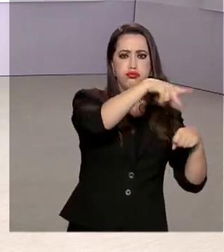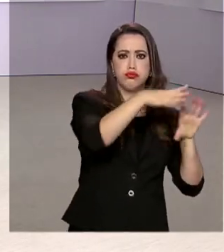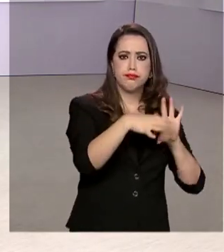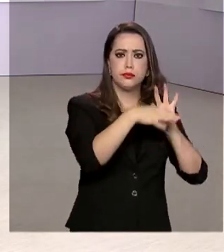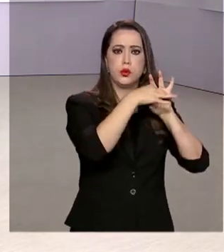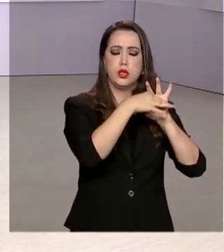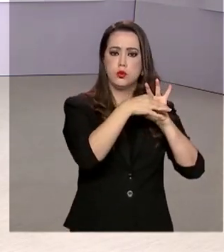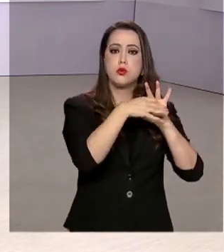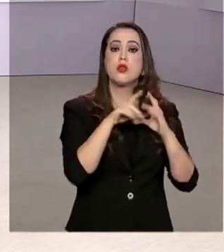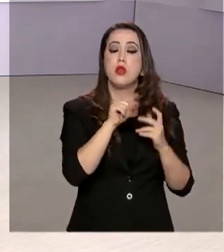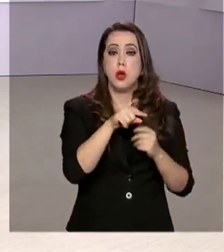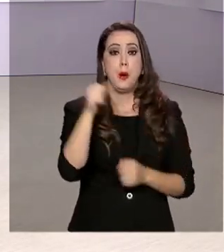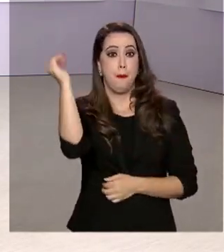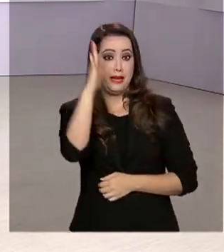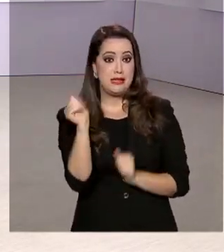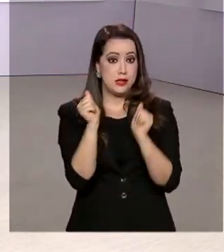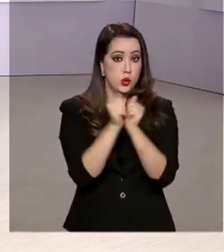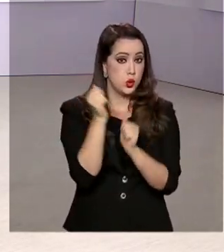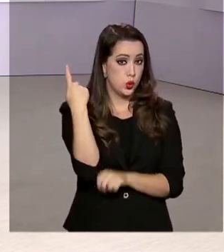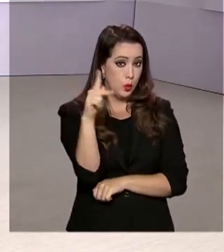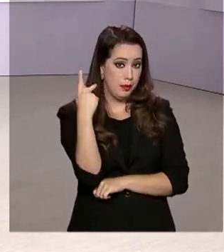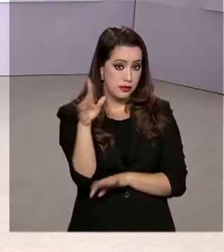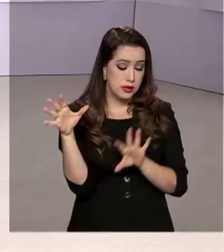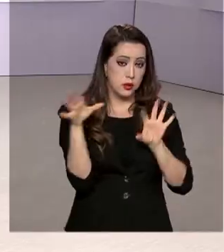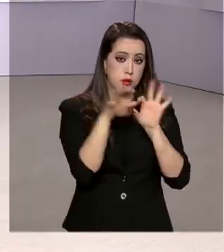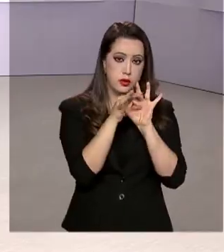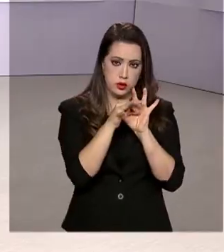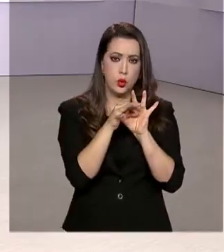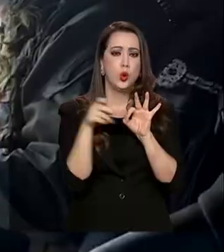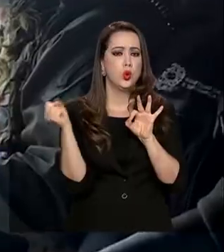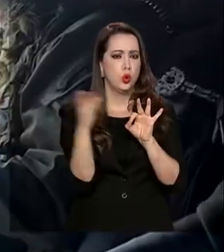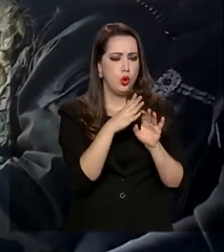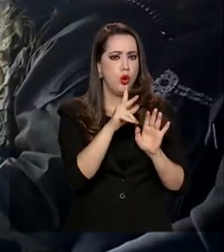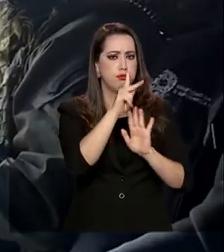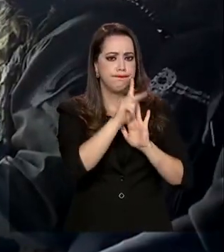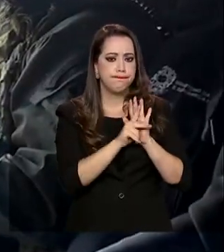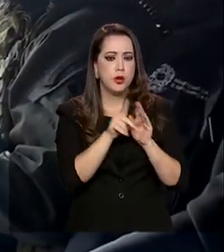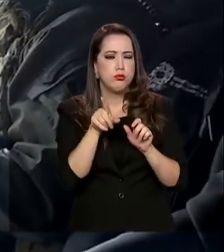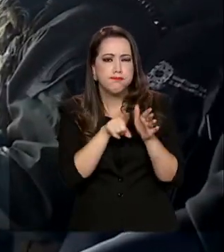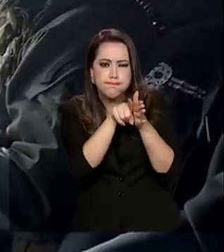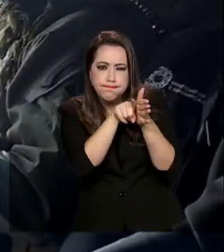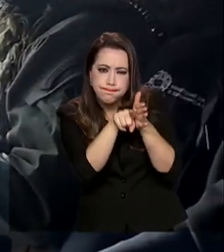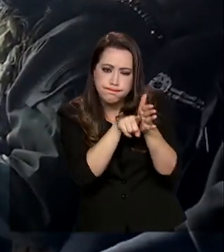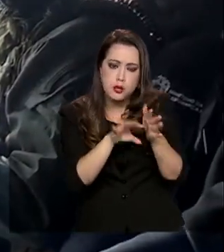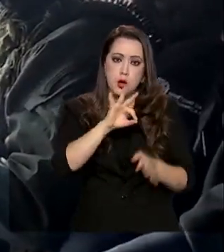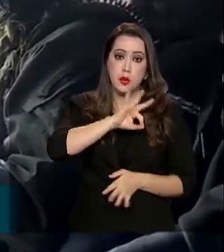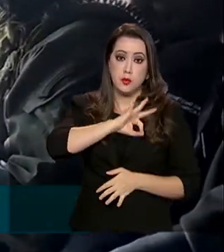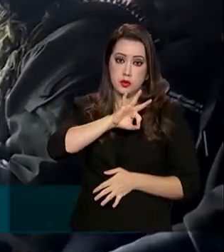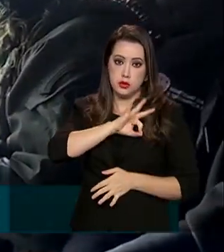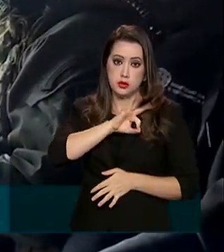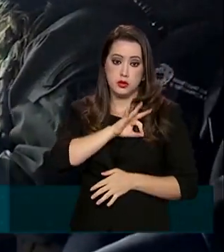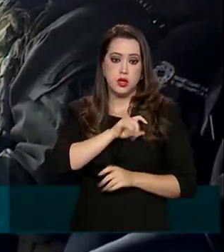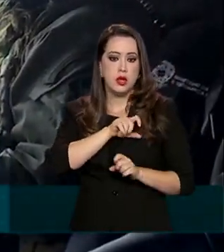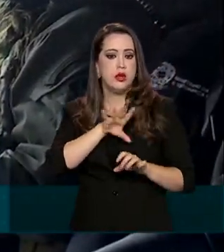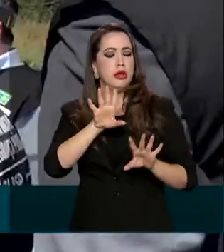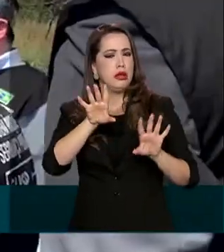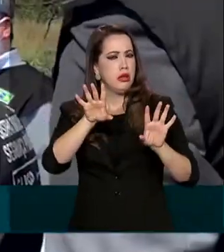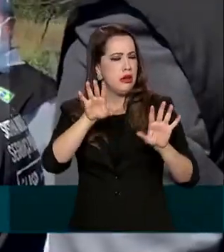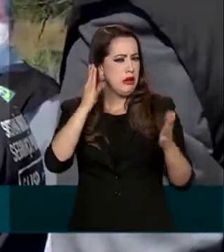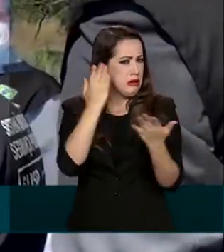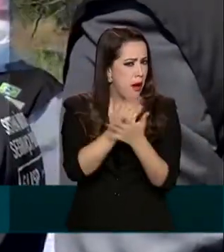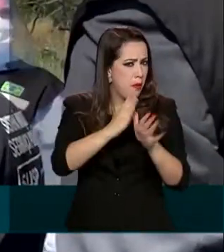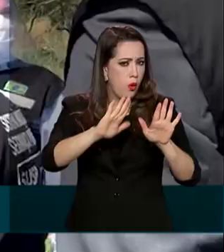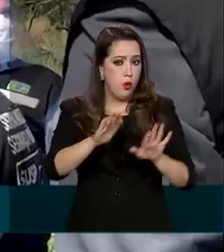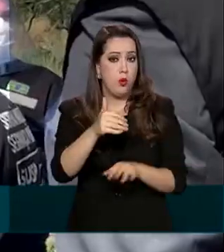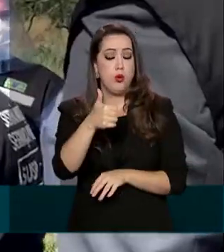Paraguai se uniram para mais uma etapa da Operação Nova Aliança. Em 10 dias, foram destruídas 658